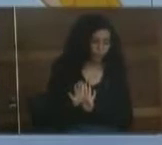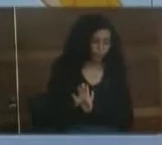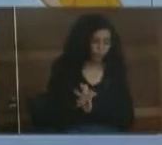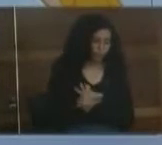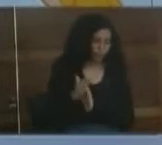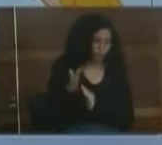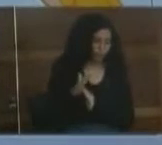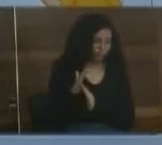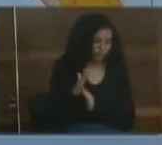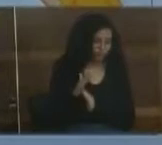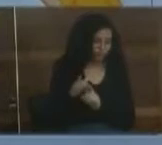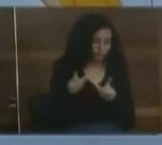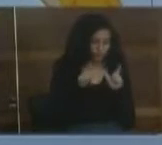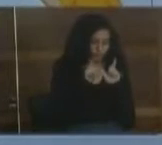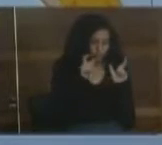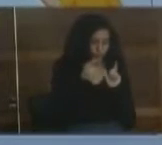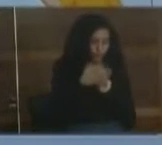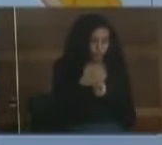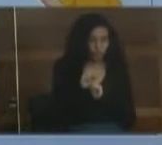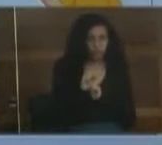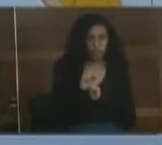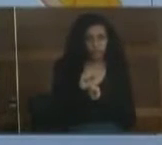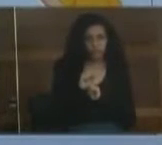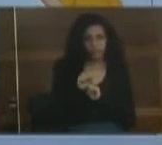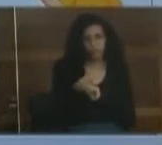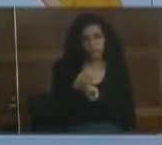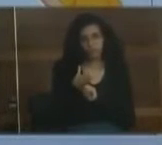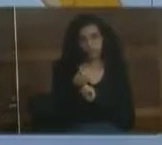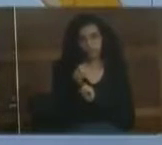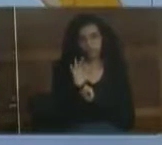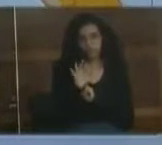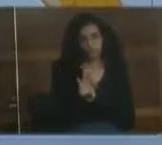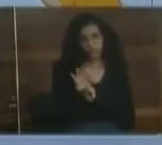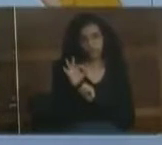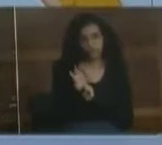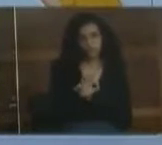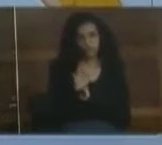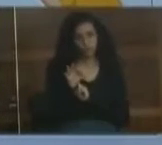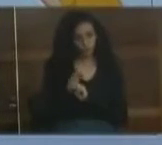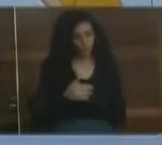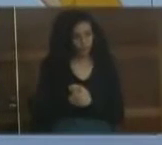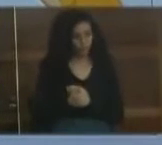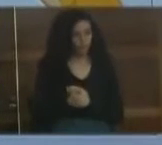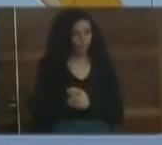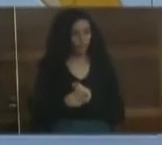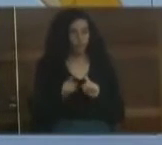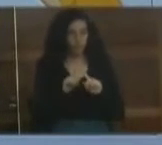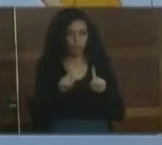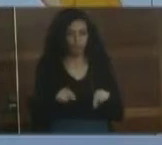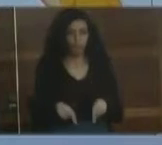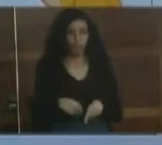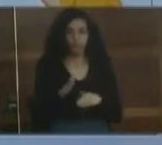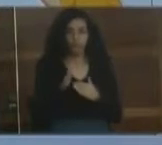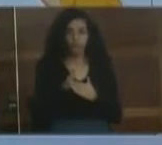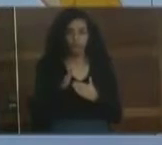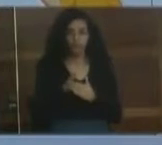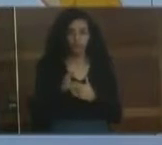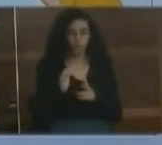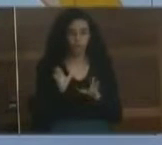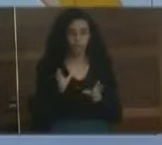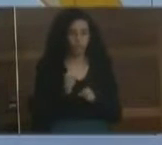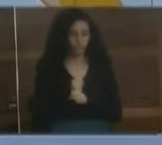limite de alerta de 48,6 por cima limite apurado de despesa com pessoal oi